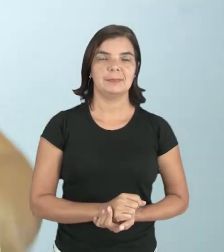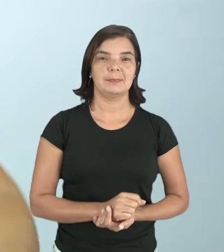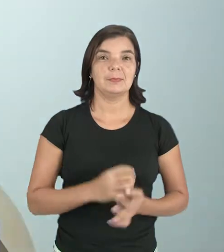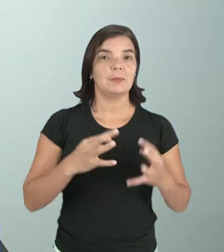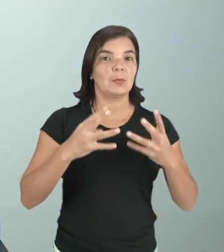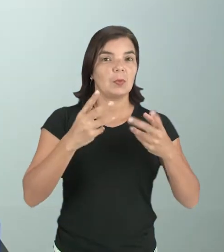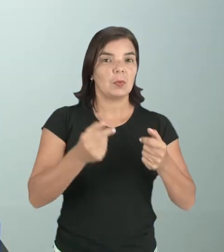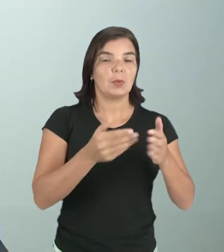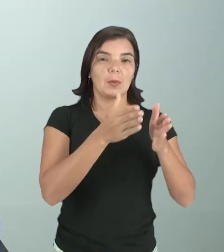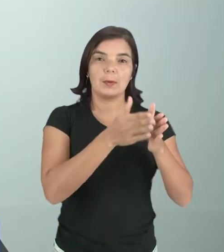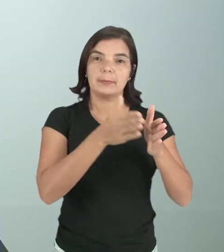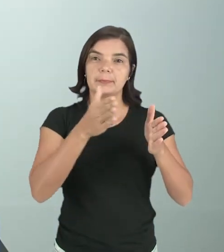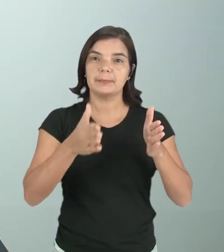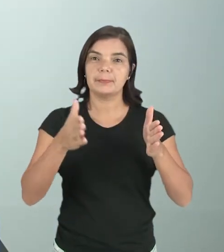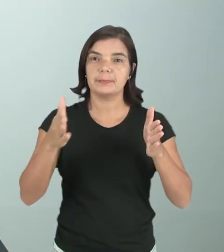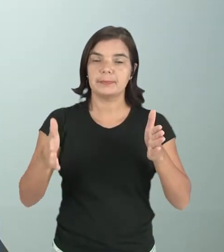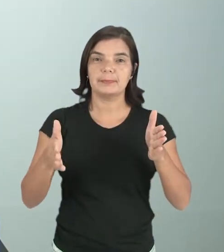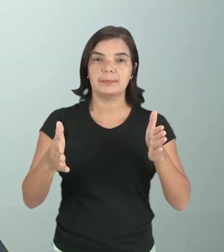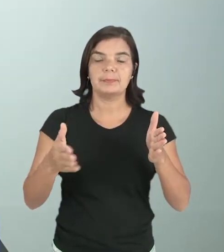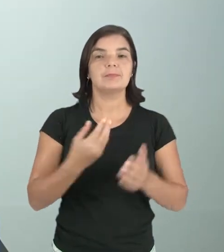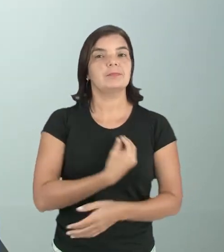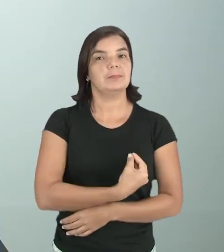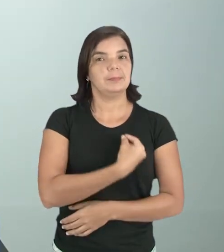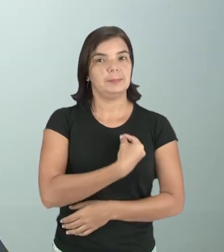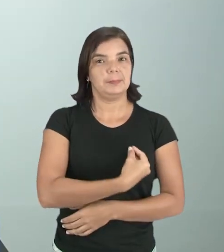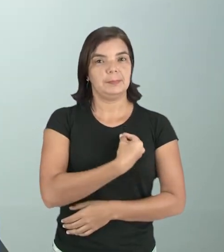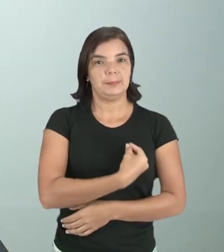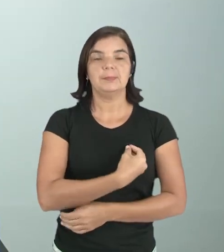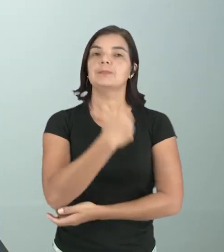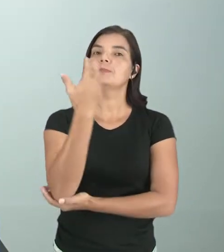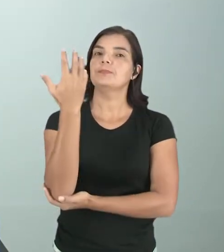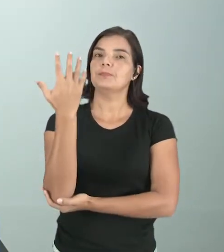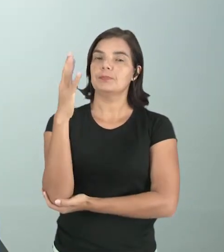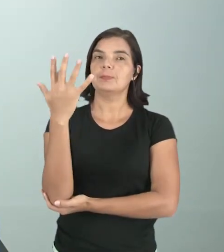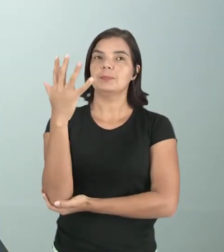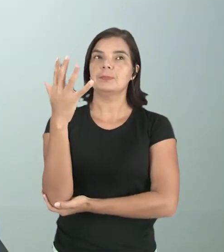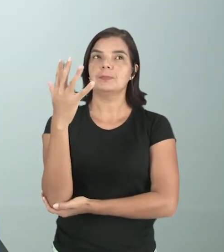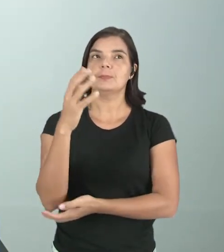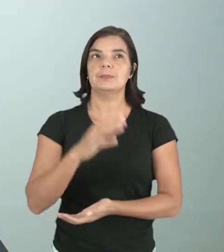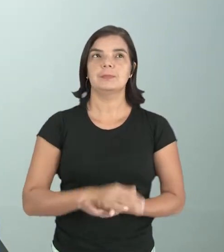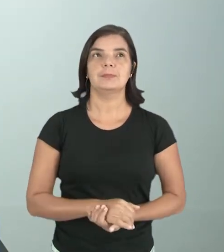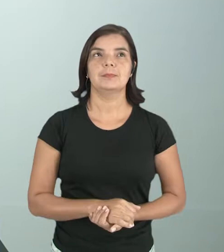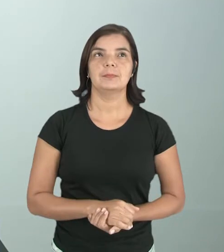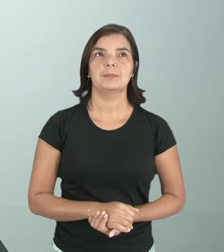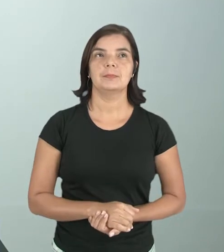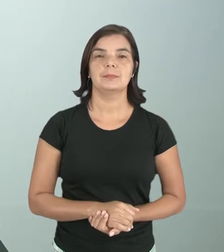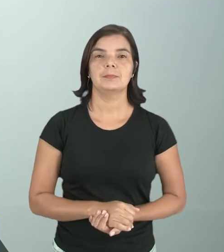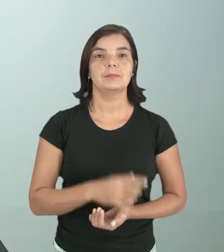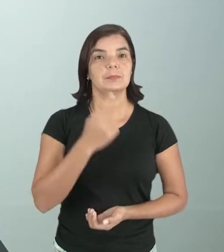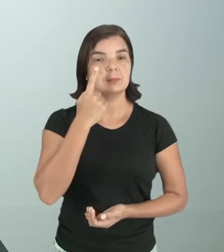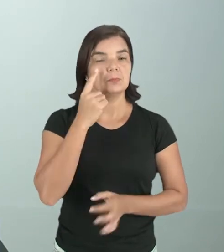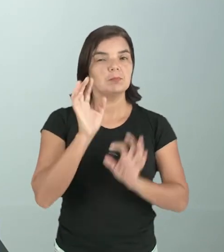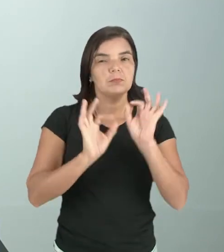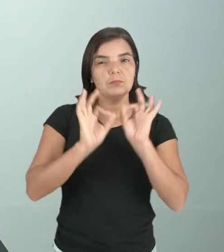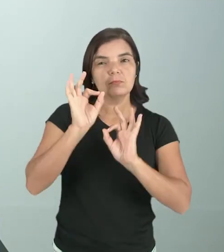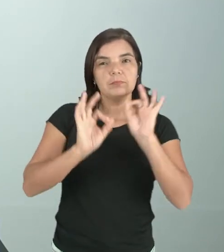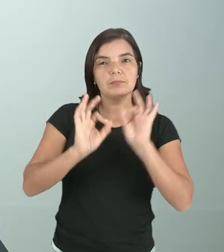Todas essas são as fases de vida de uma planta. Eu vou colocar aqui direitinho para que vocês possam